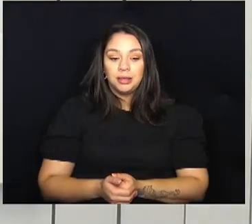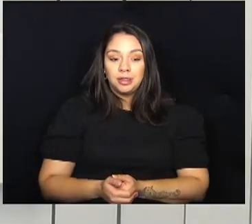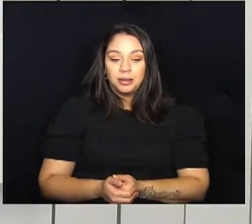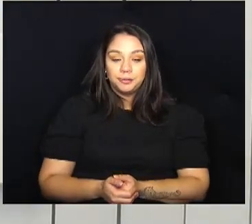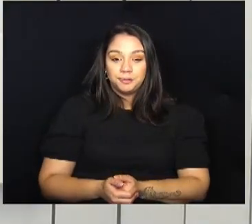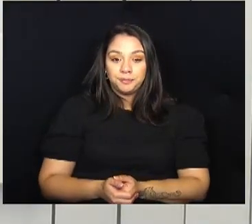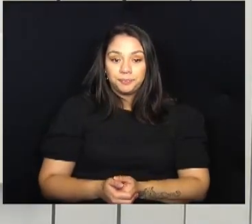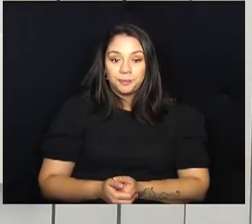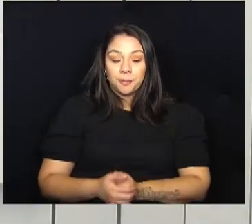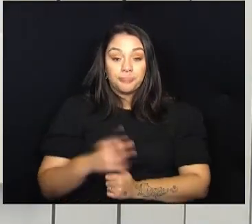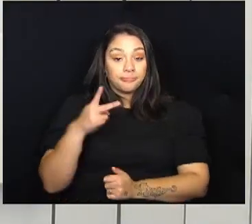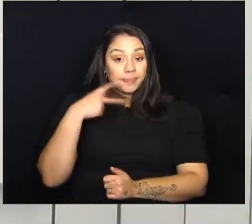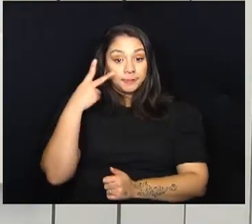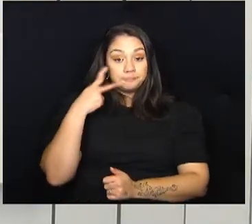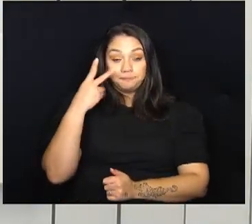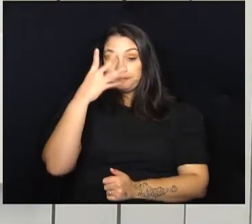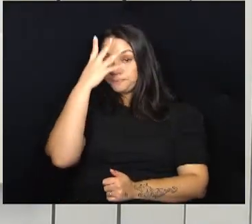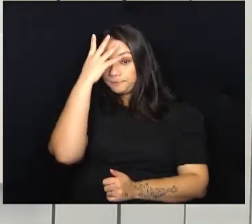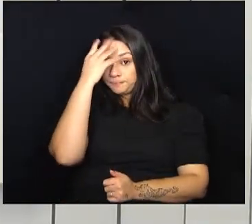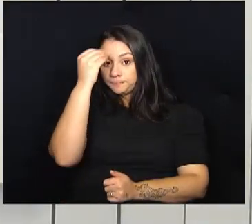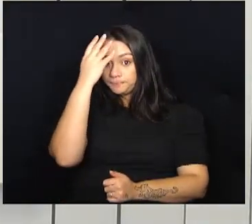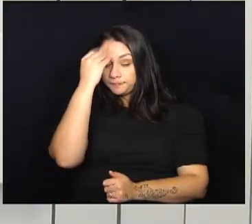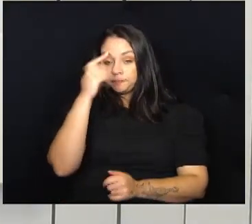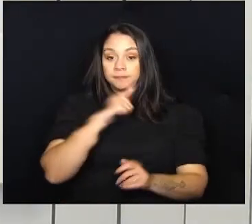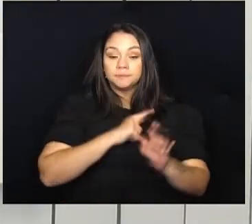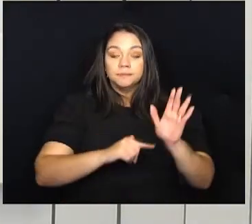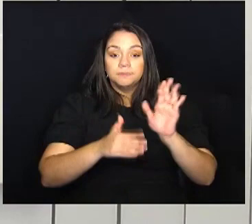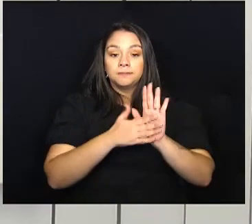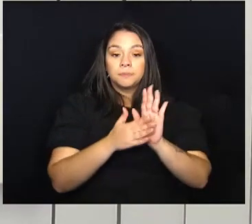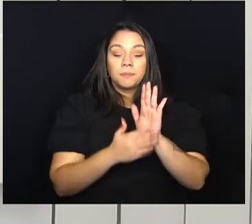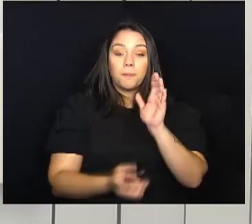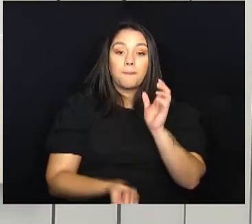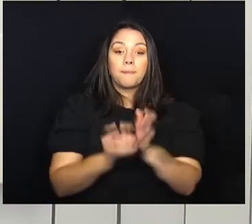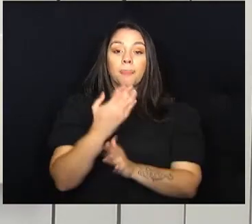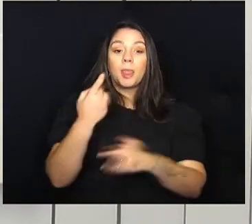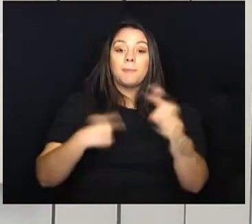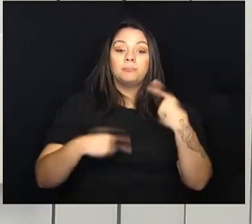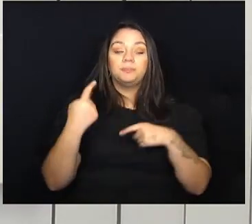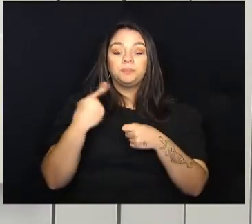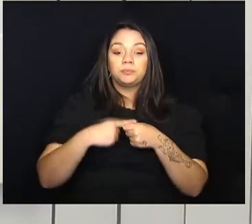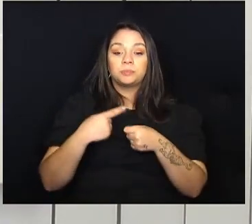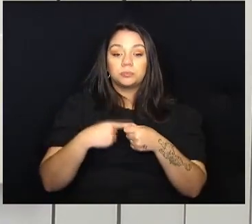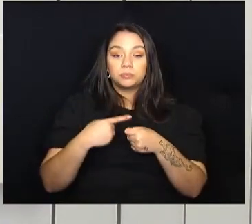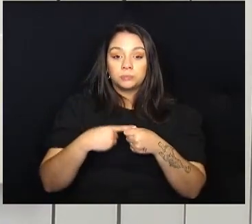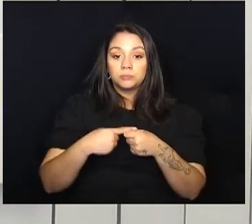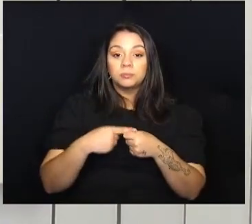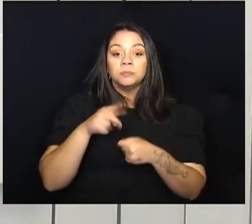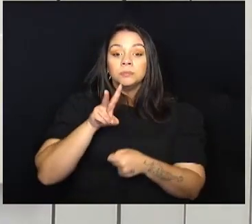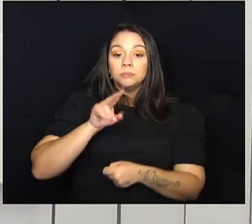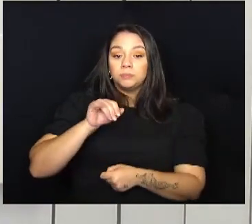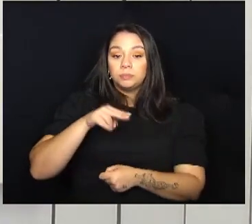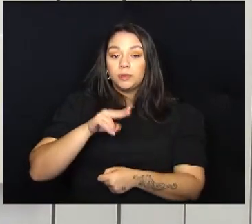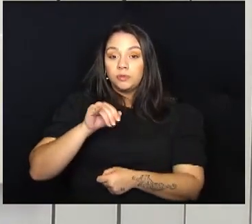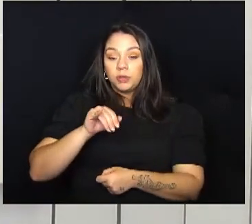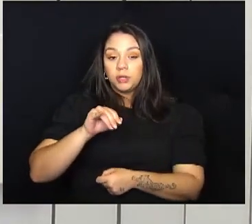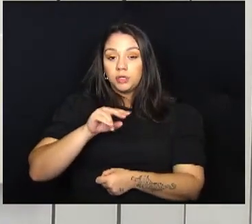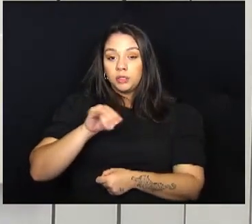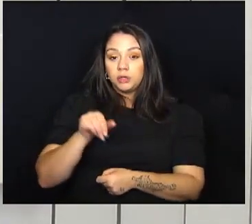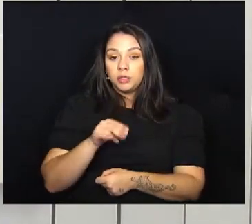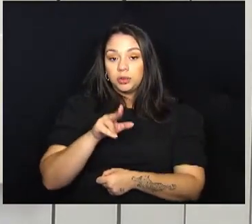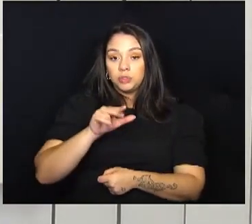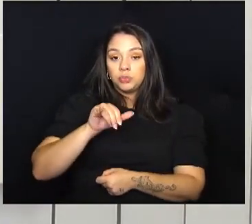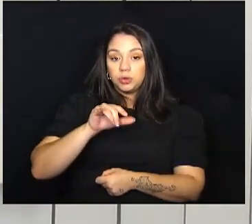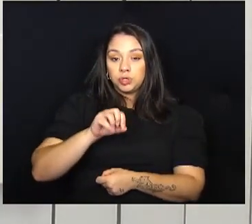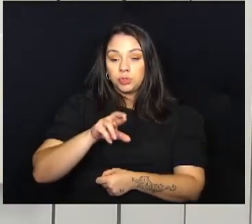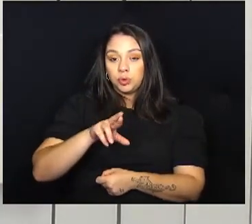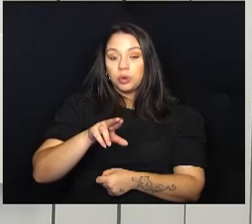O vereador Jair da Farmácia propõe criação da política municipal Vini Júnior de combate ao racismo.